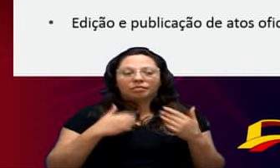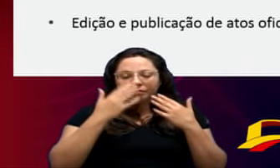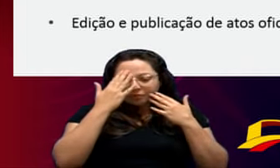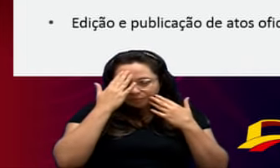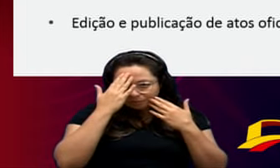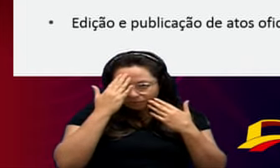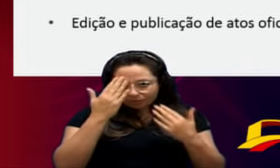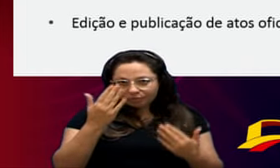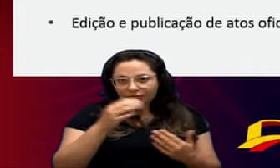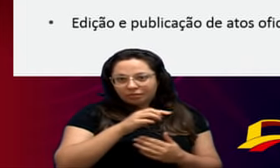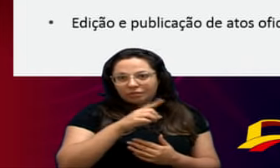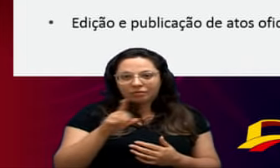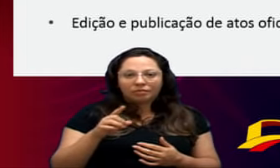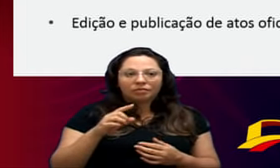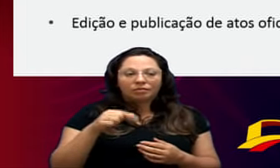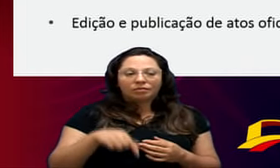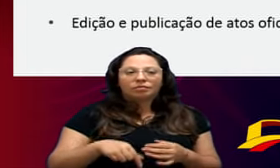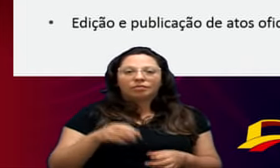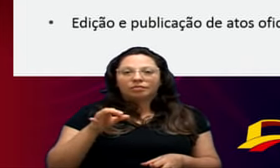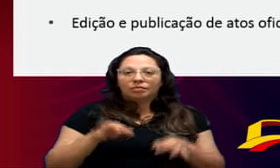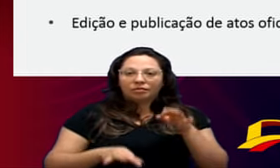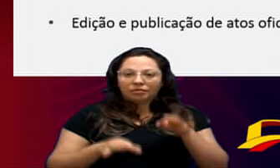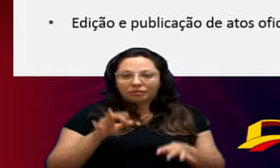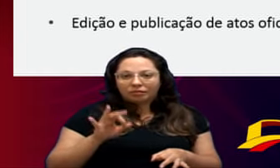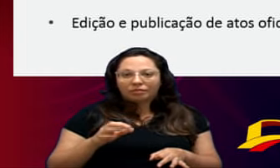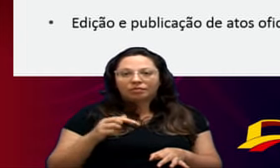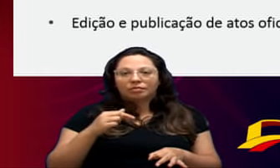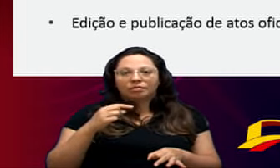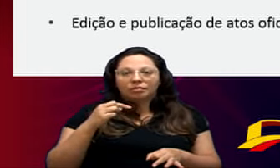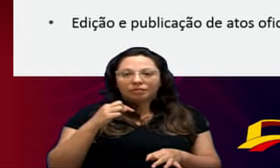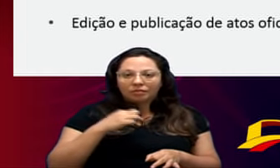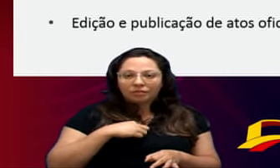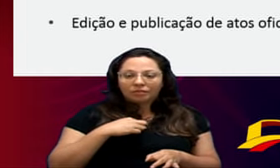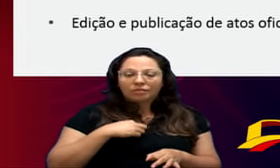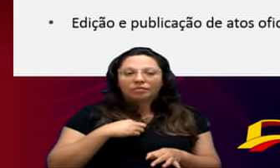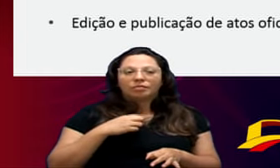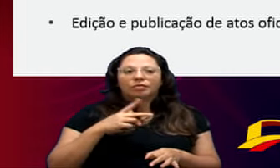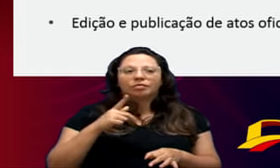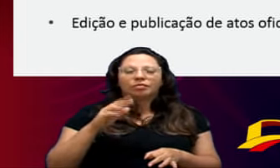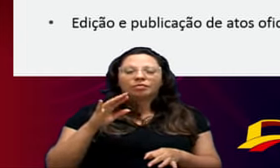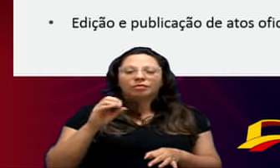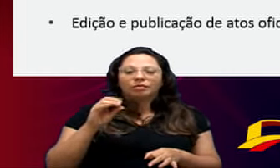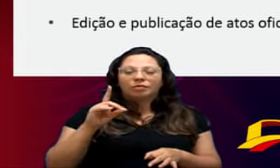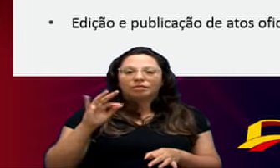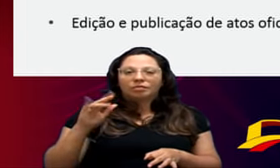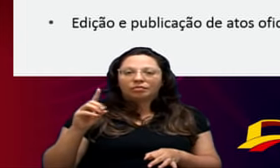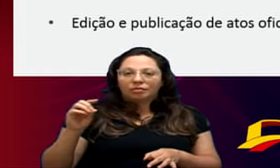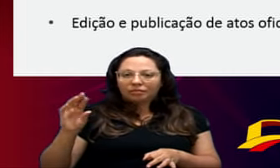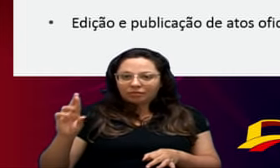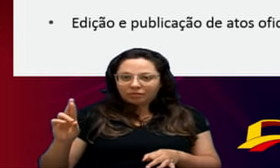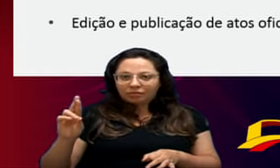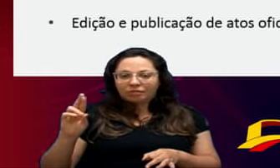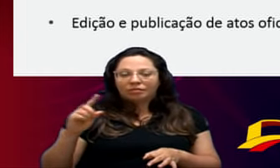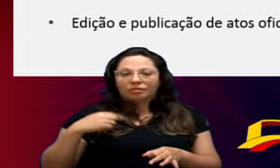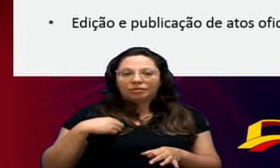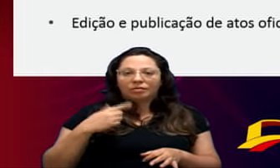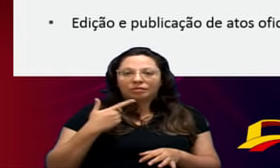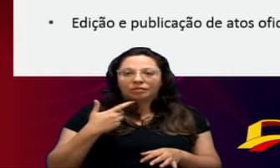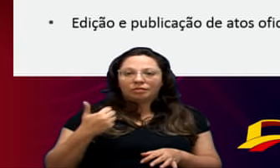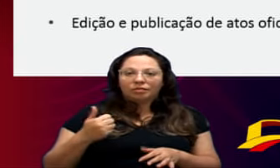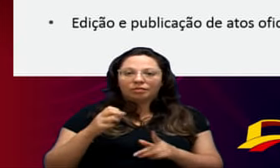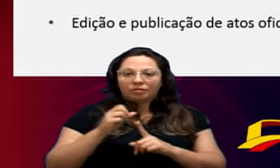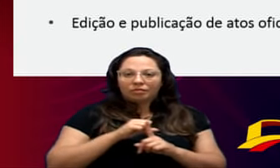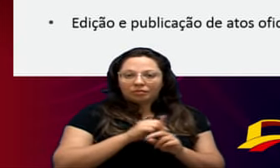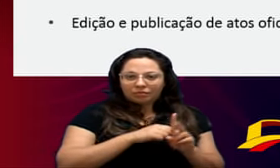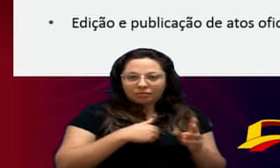acompanham a secretaria jurídica eh eu sou um procurador de carreira do município estou secretário nos últimos 21 meses